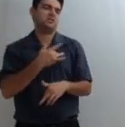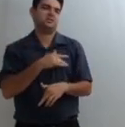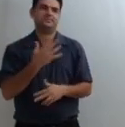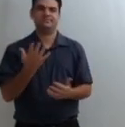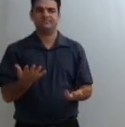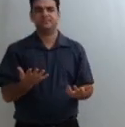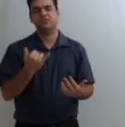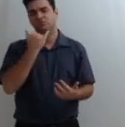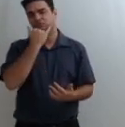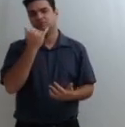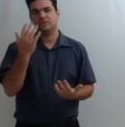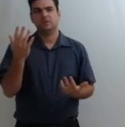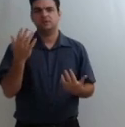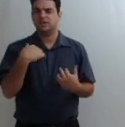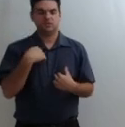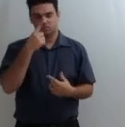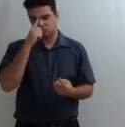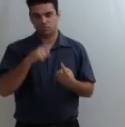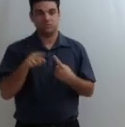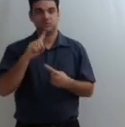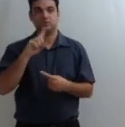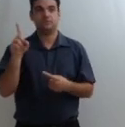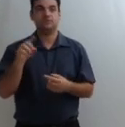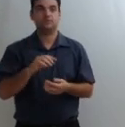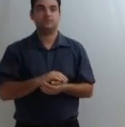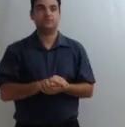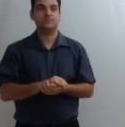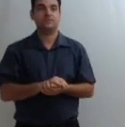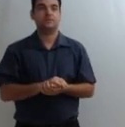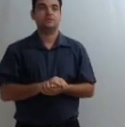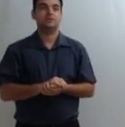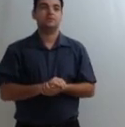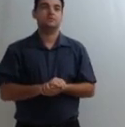Minisquieta, eu divido para... Aqui é concessão da ordem, seria para denegar a ordem, então.